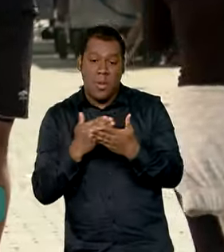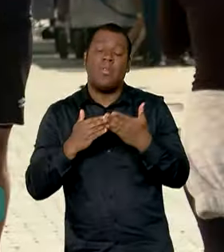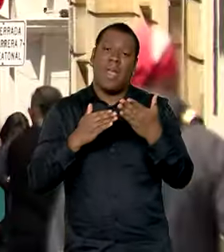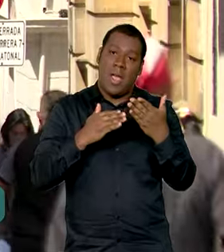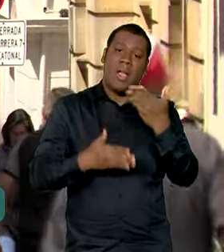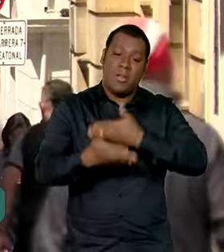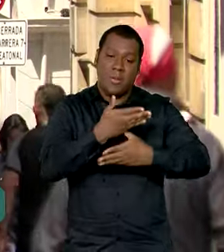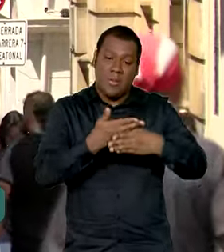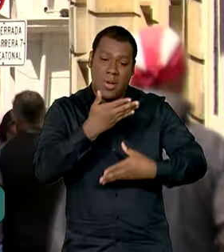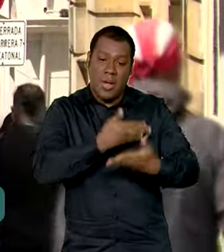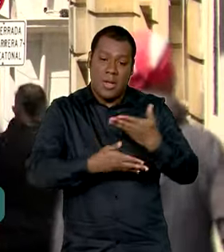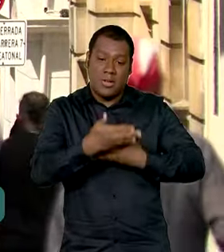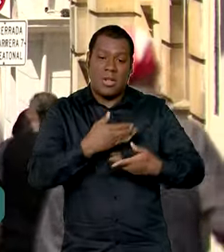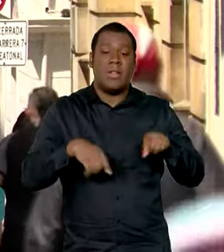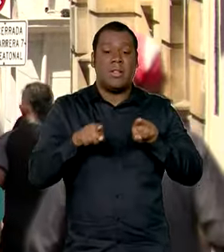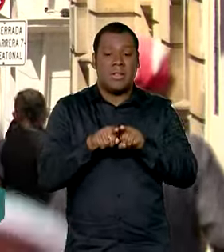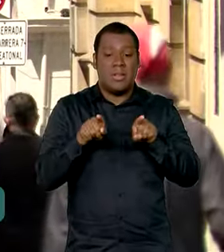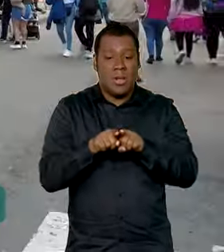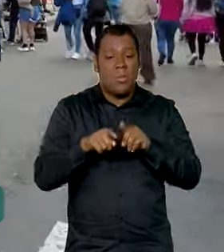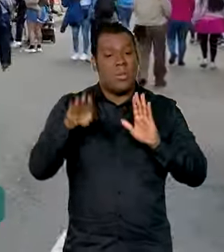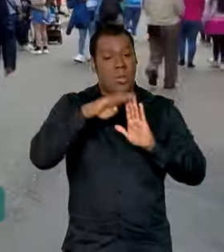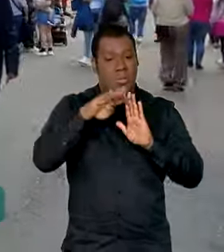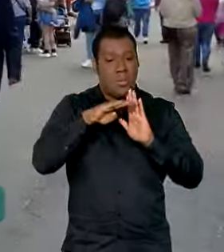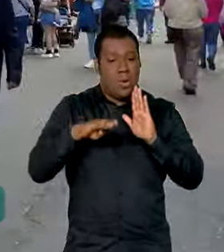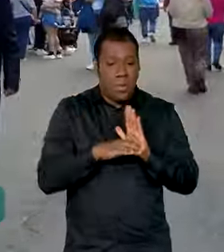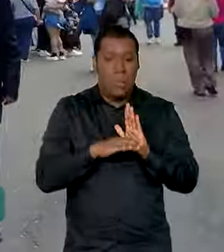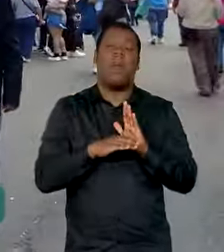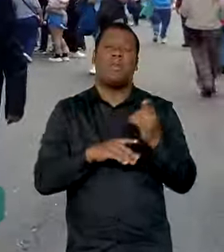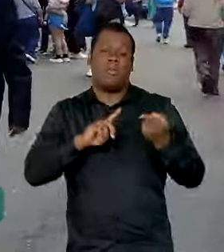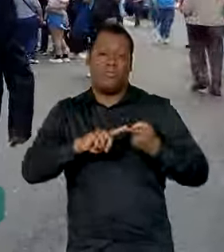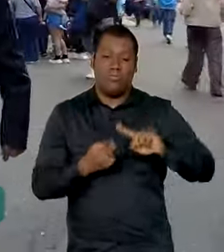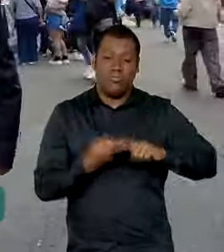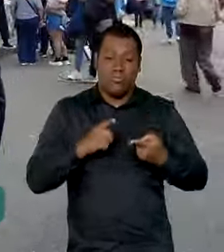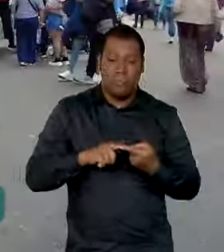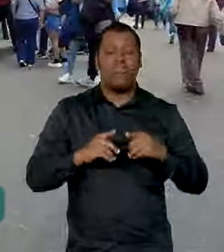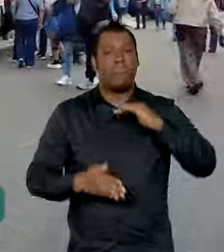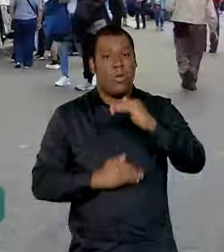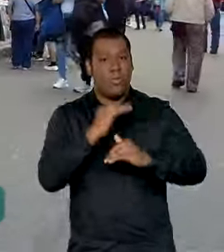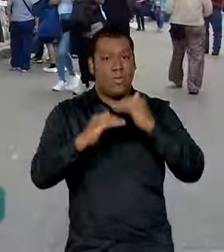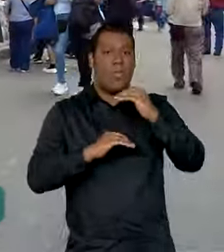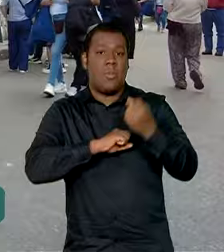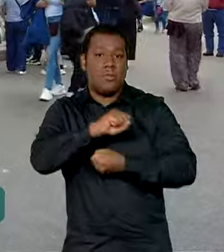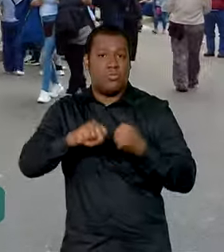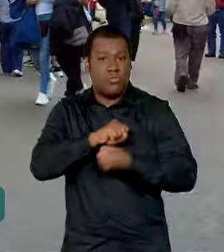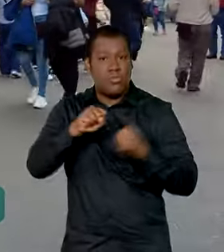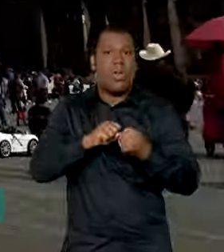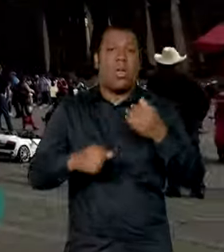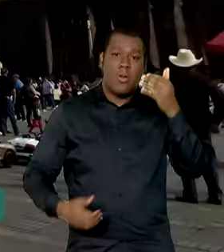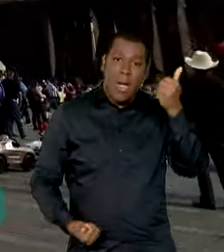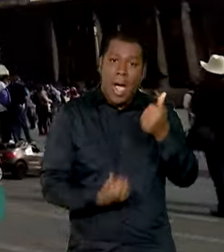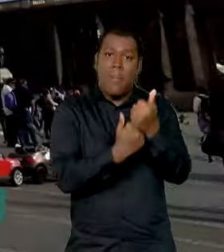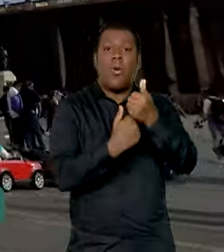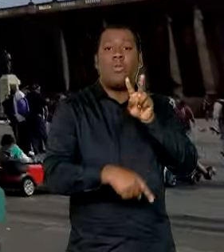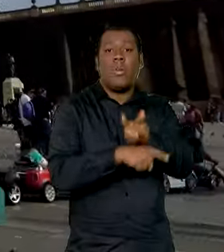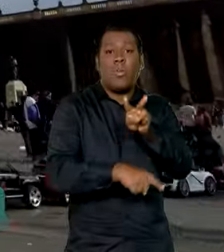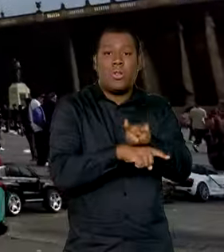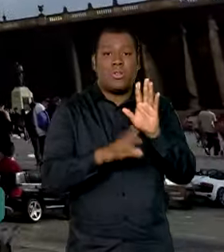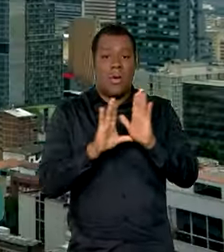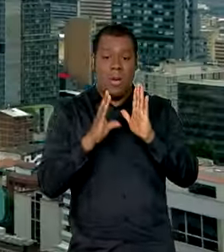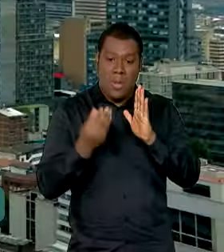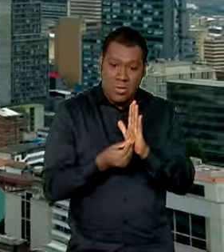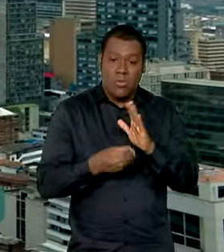conversar sobre as agendas de comércio e investimentos, desenvolvimento sustentável, cooperação amazônica e direitos